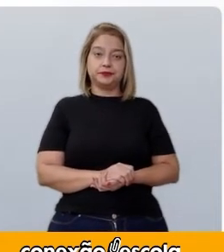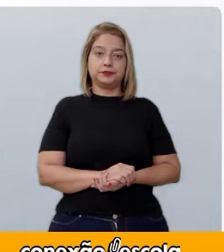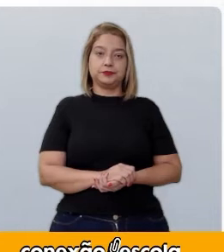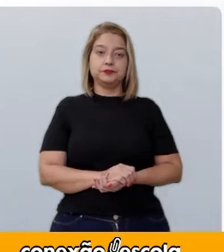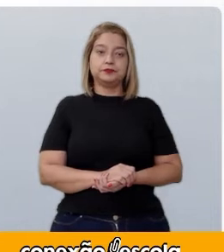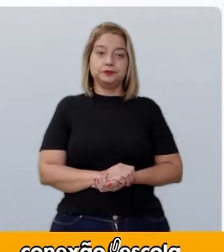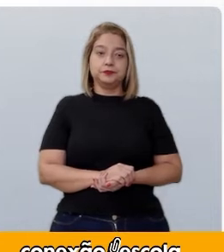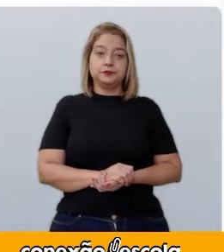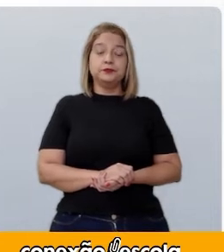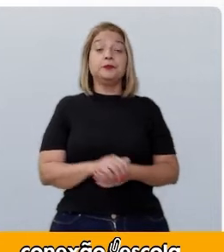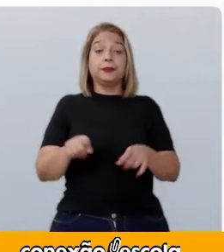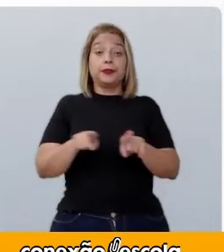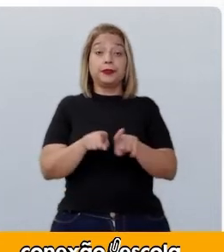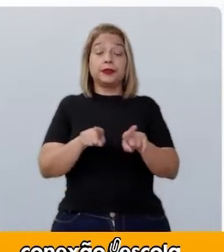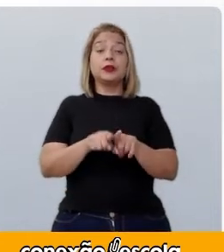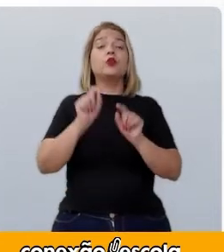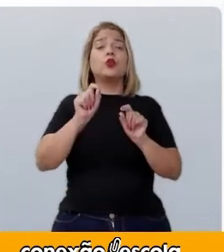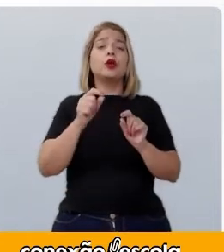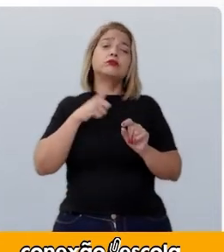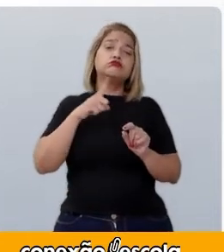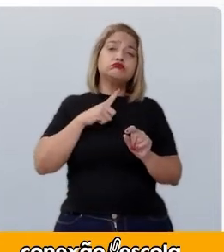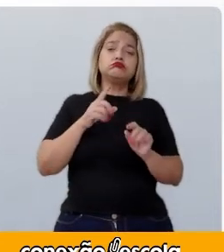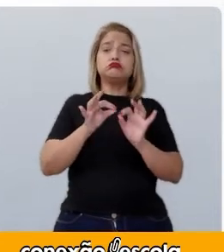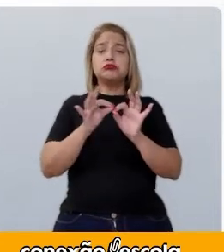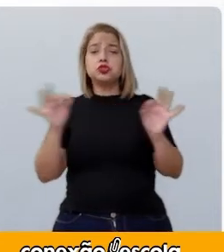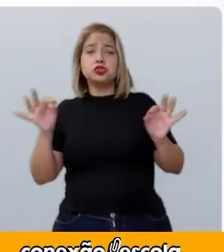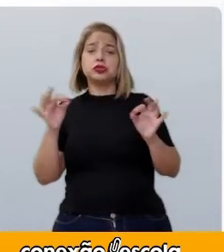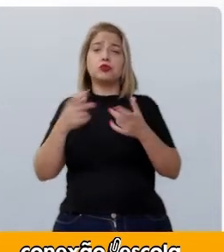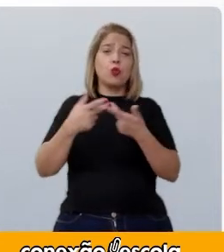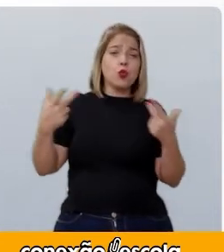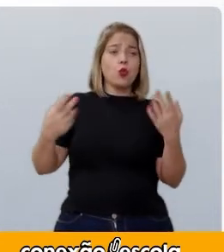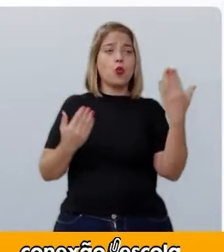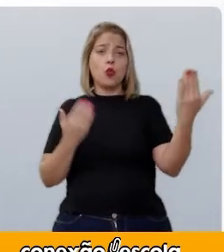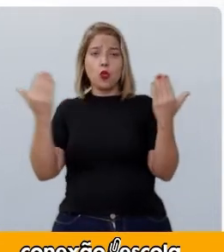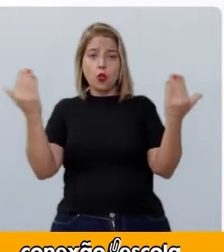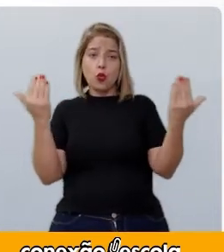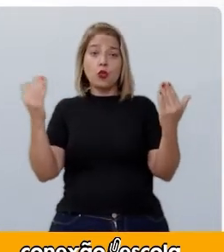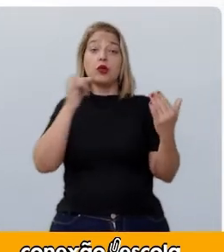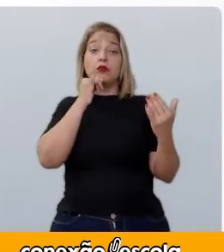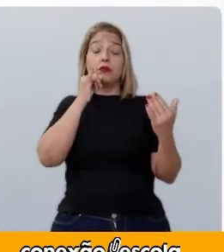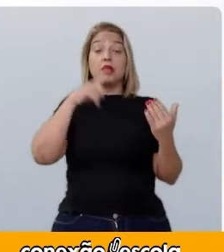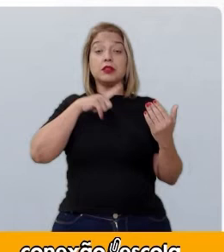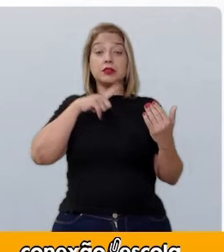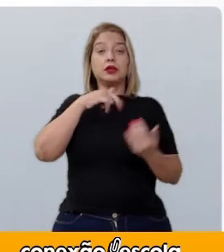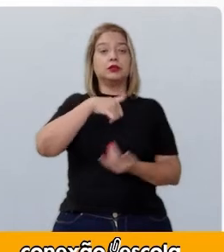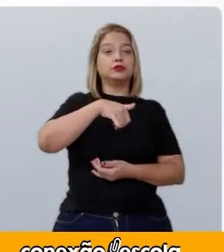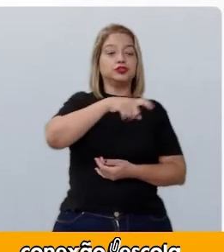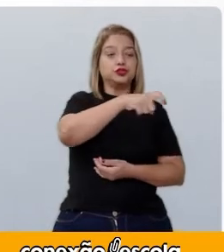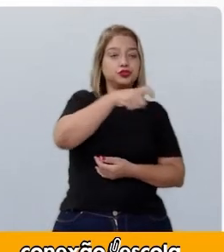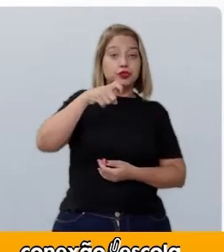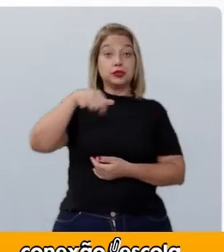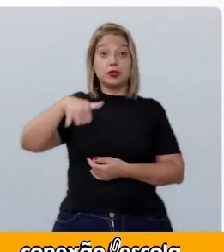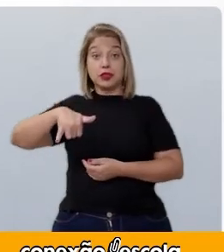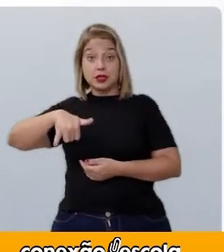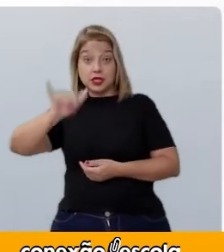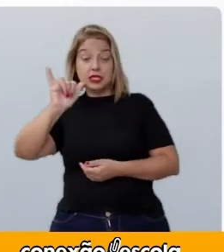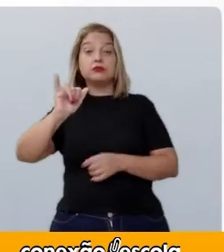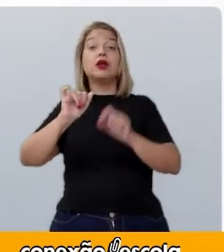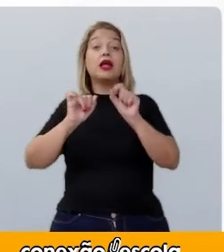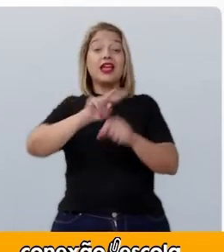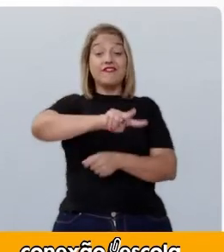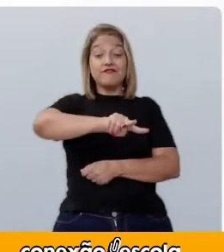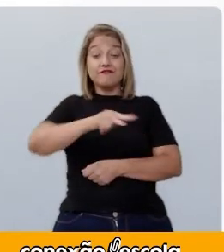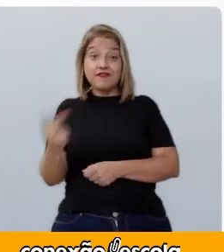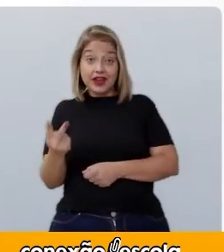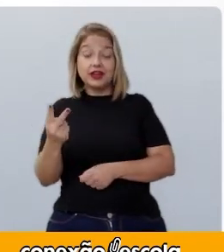E duas grandezas representadas pelas variáveis x e y são inversamente proporcionais